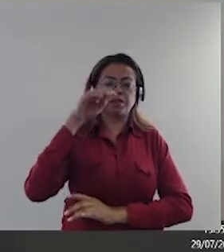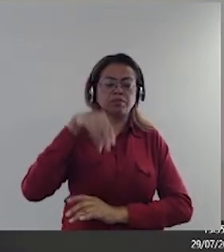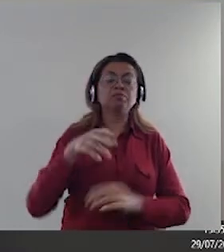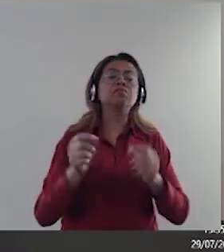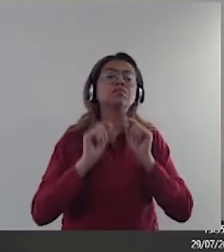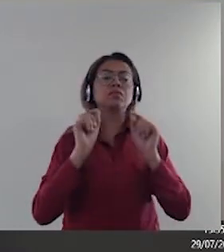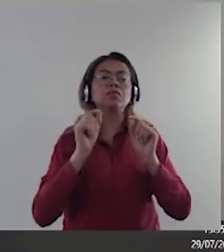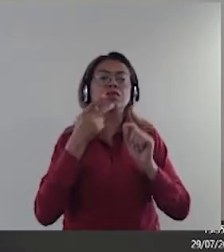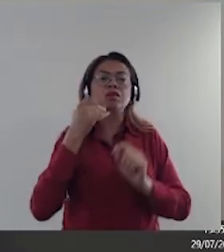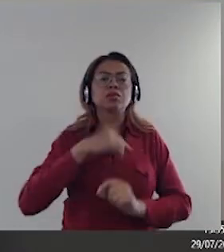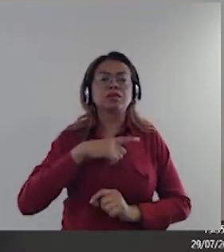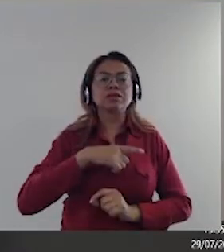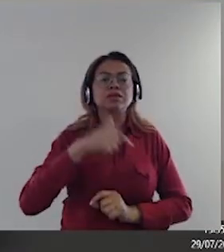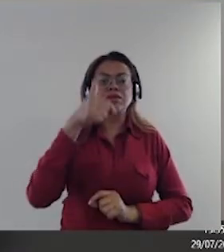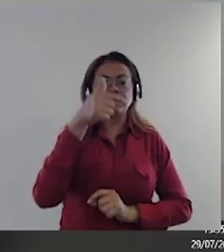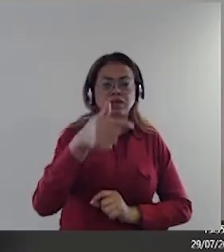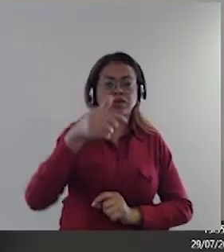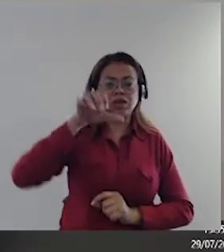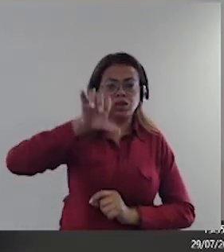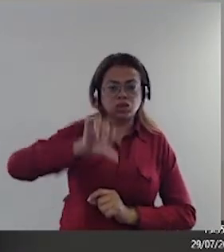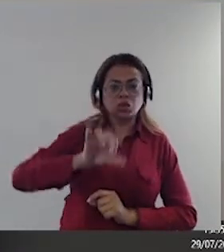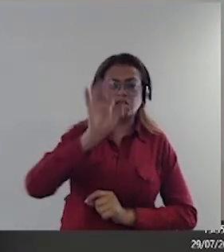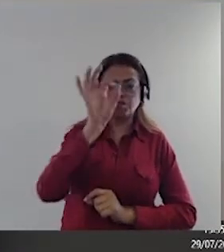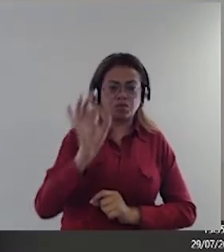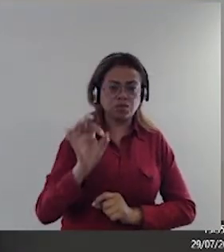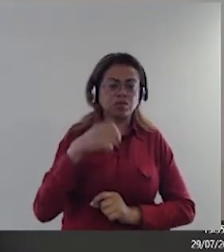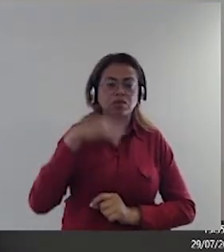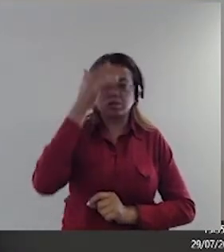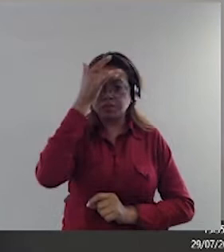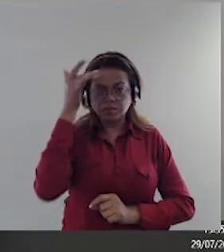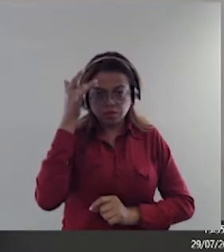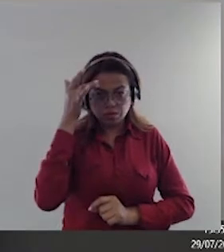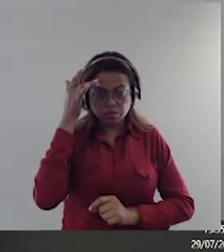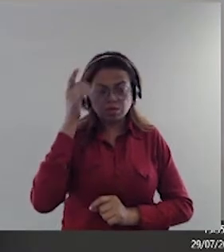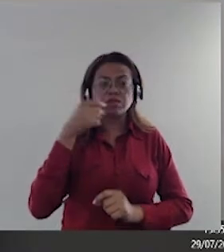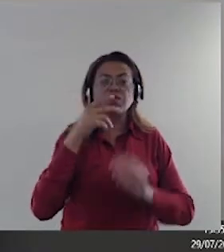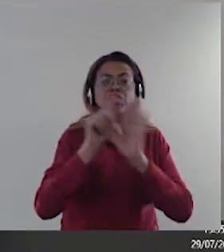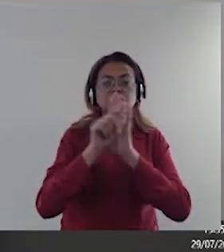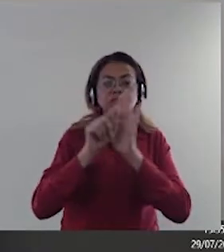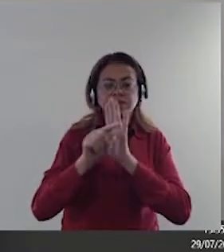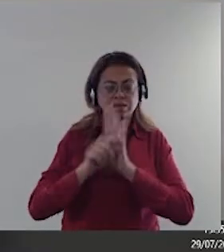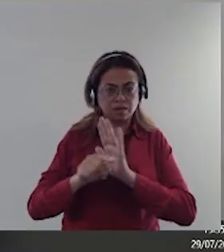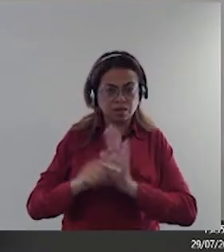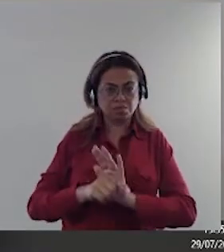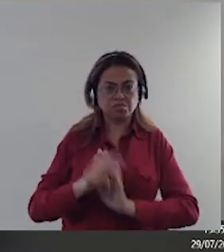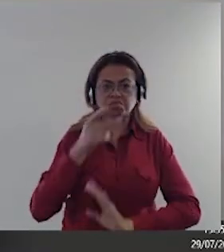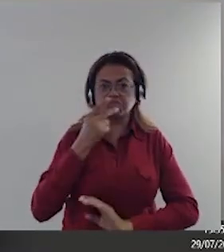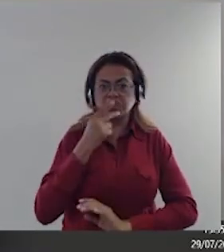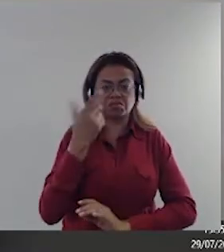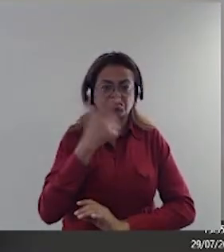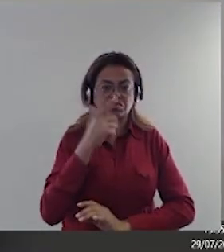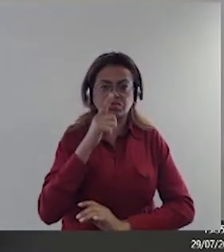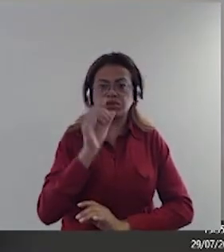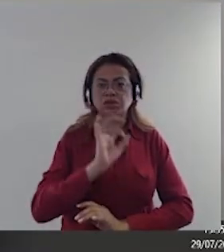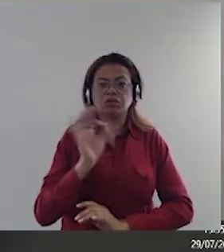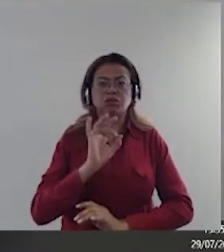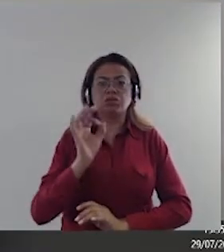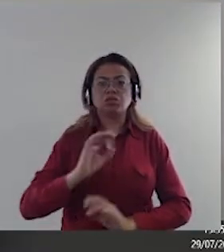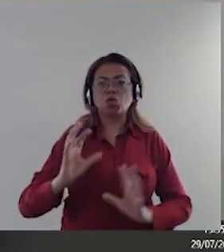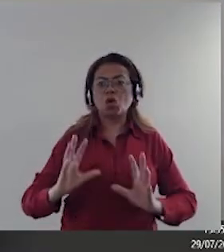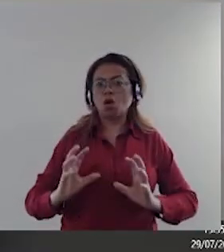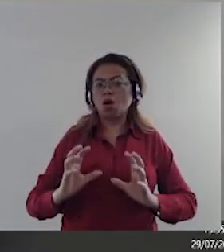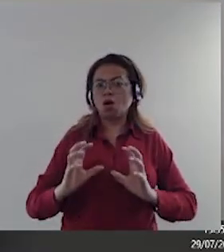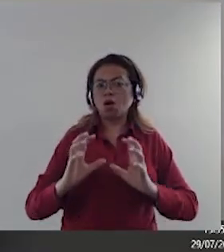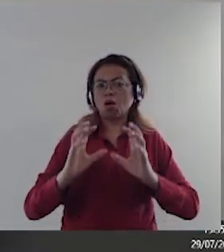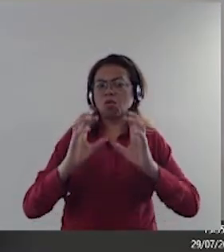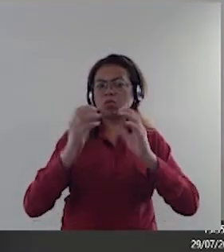que 79% dos entrevistados nessa pesquisa disseram que não houve aumento de litígio dentro de casa.